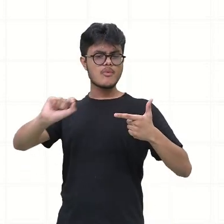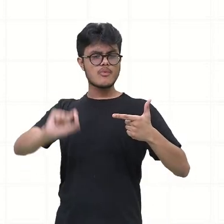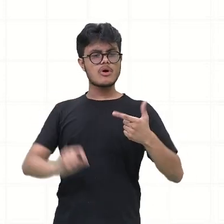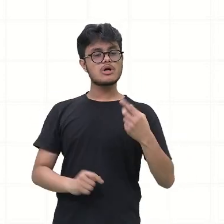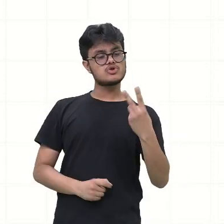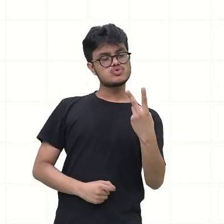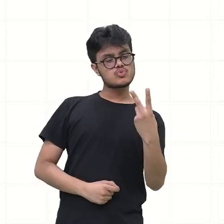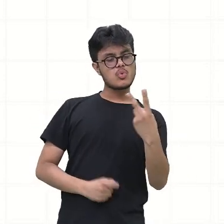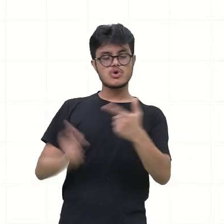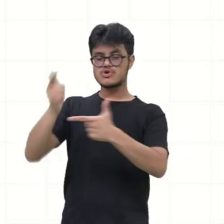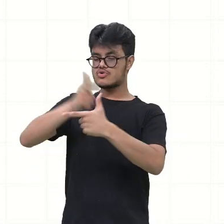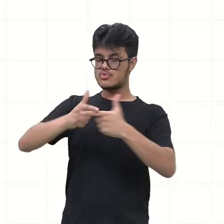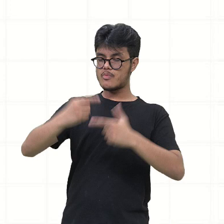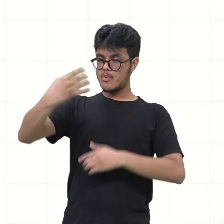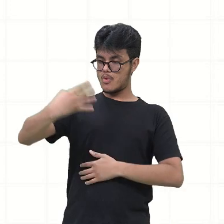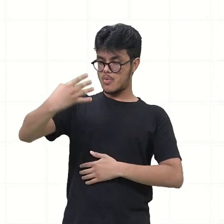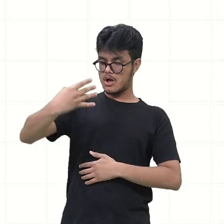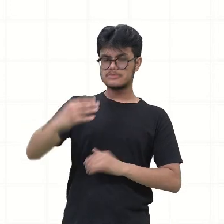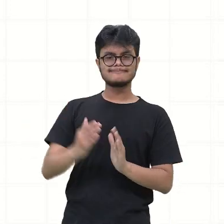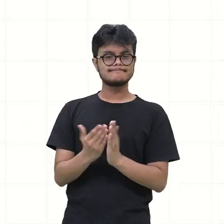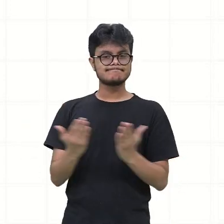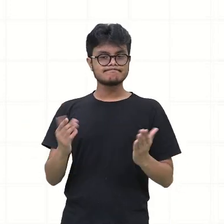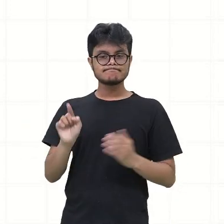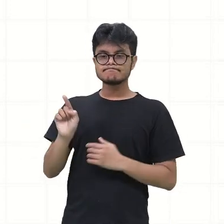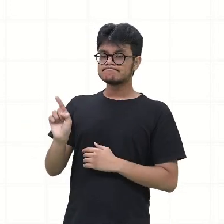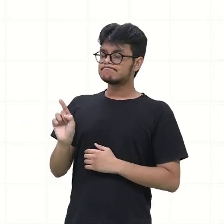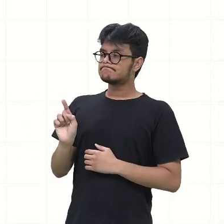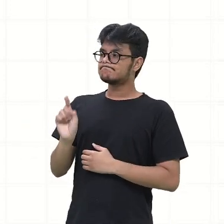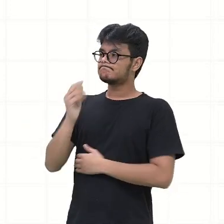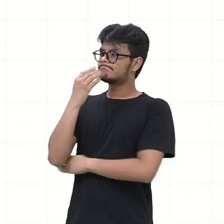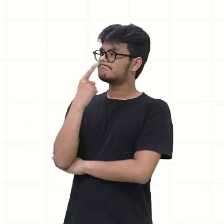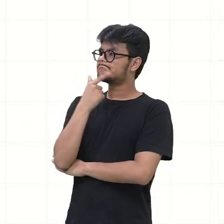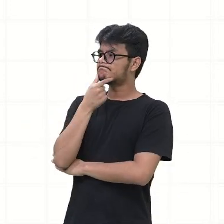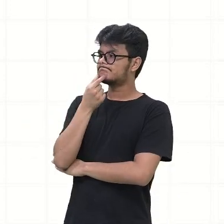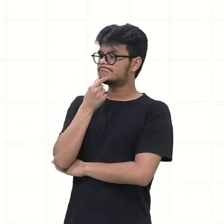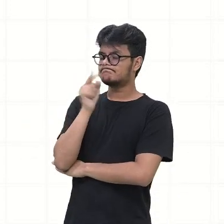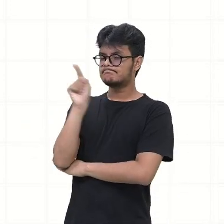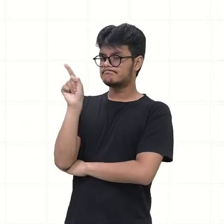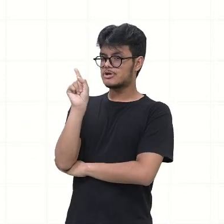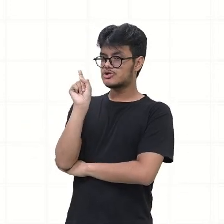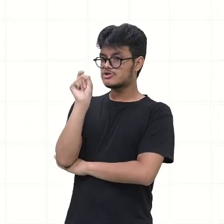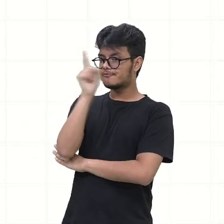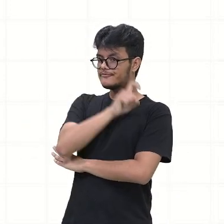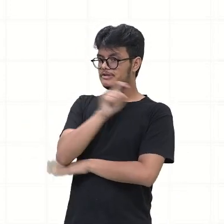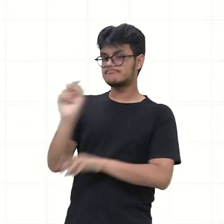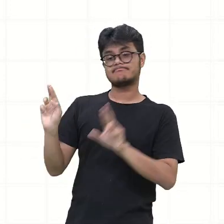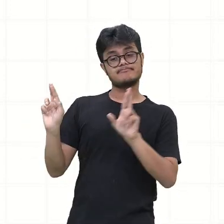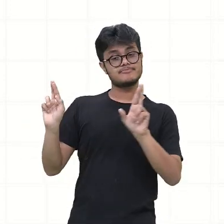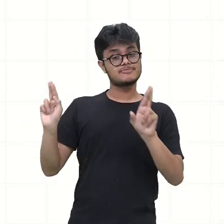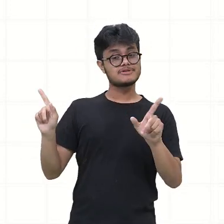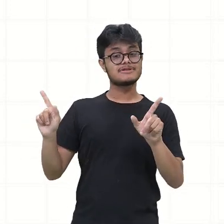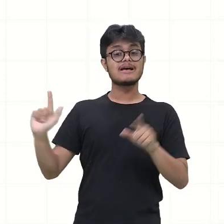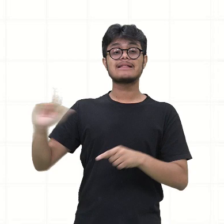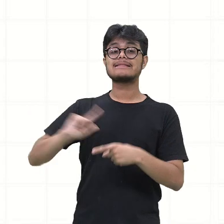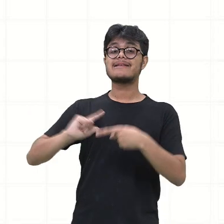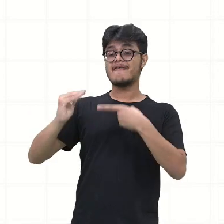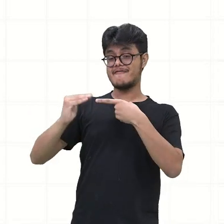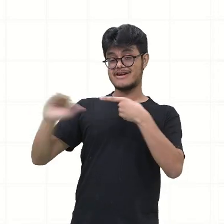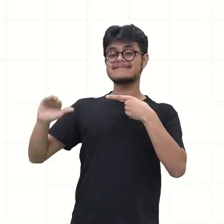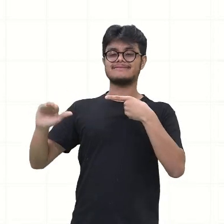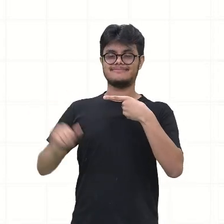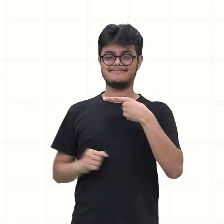2 por 4, aqui eu não vou ter um número inteiro, beleza? Aqui eu vou ter uma fração, um